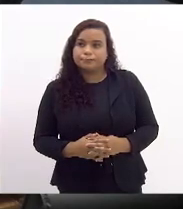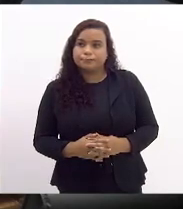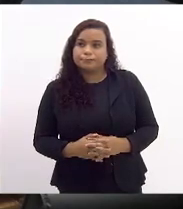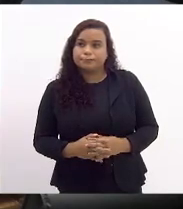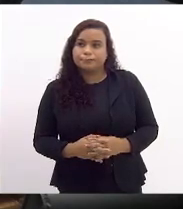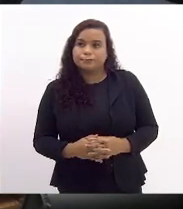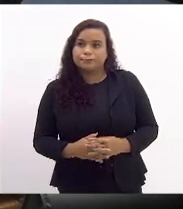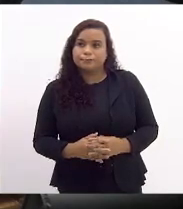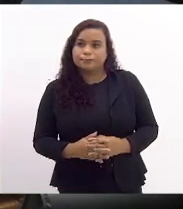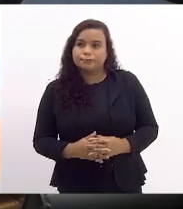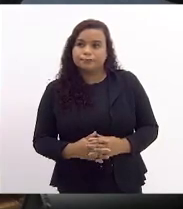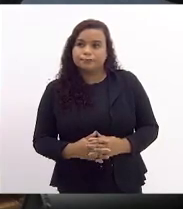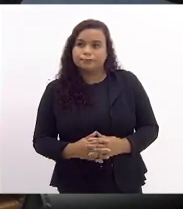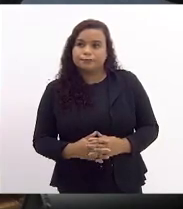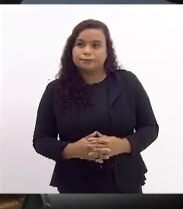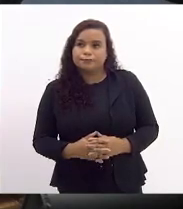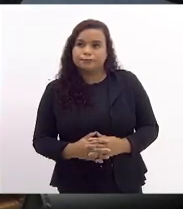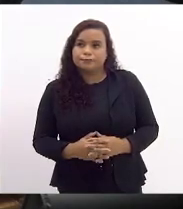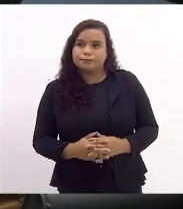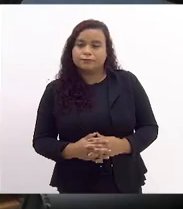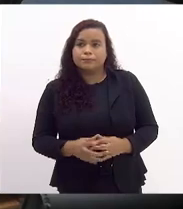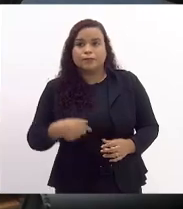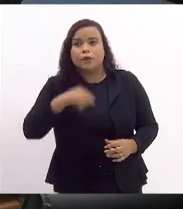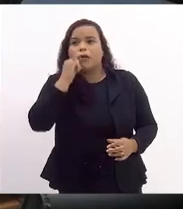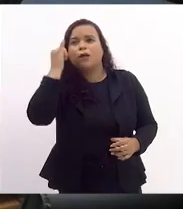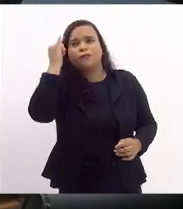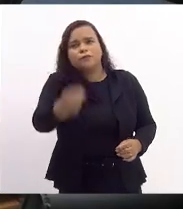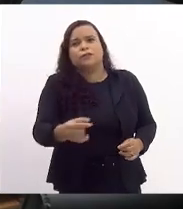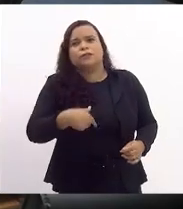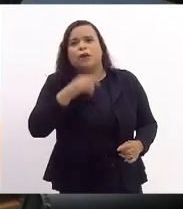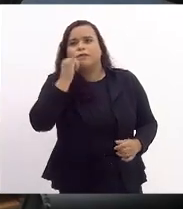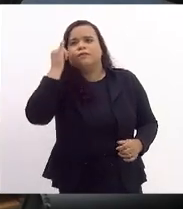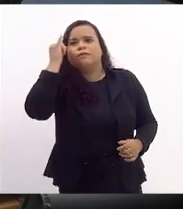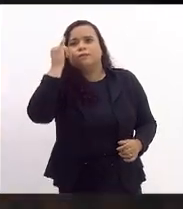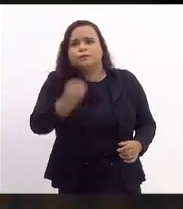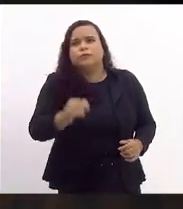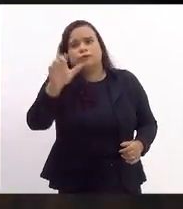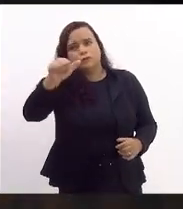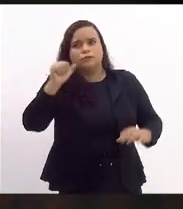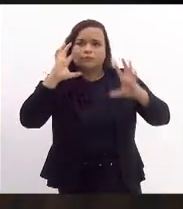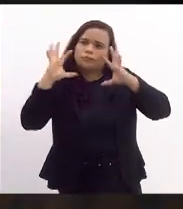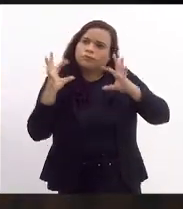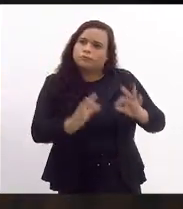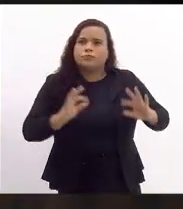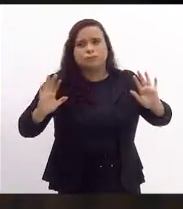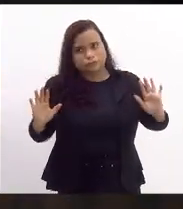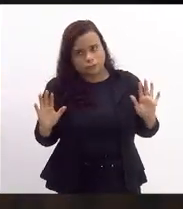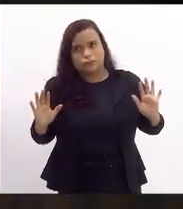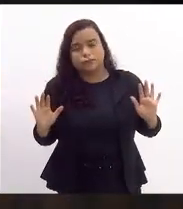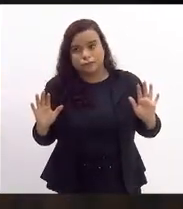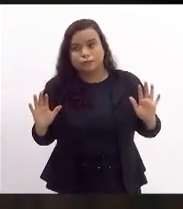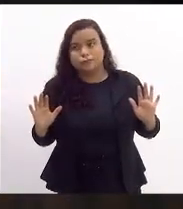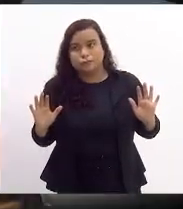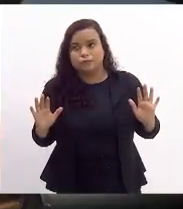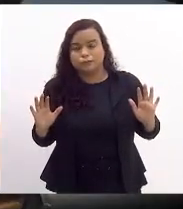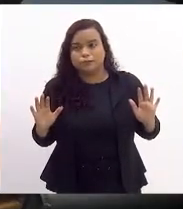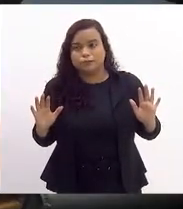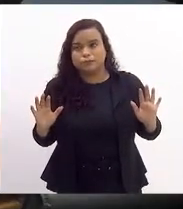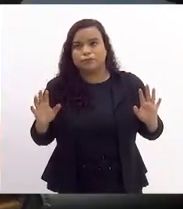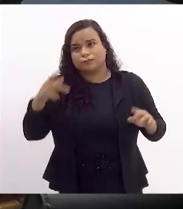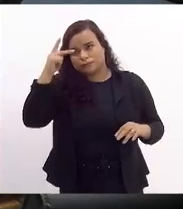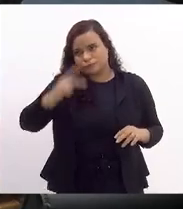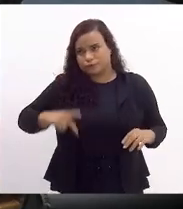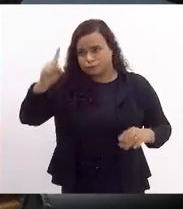e eu tô avisando aqui eu já chamei atenção da Eu Já chamei atenção seu